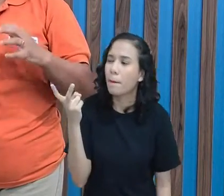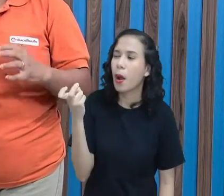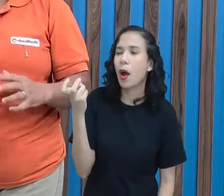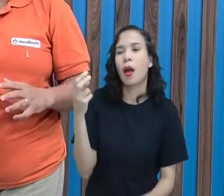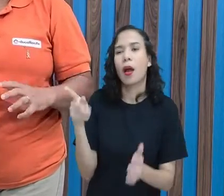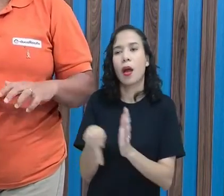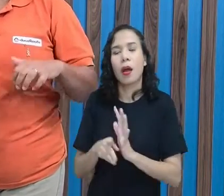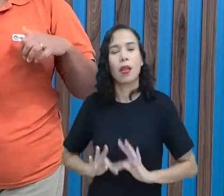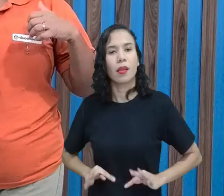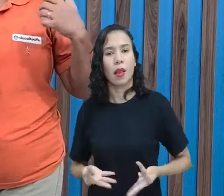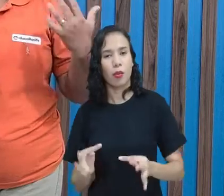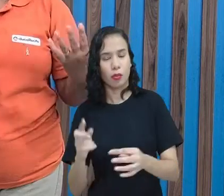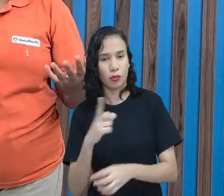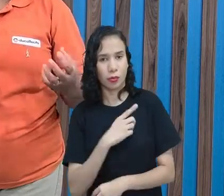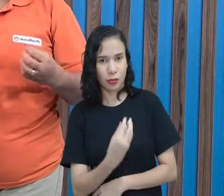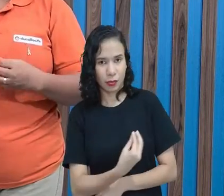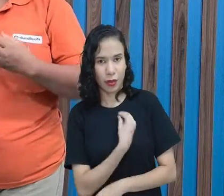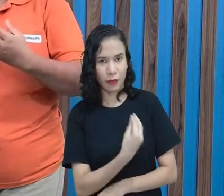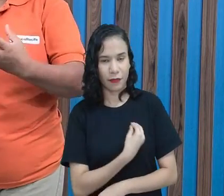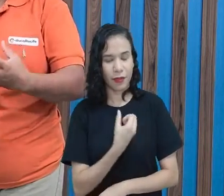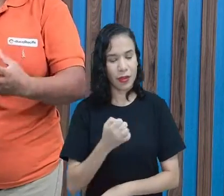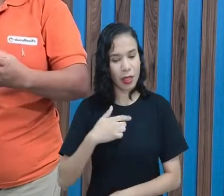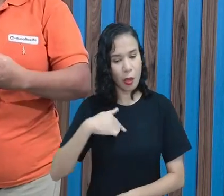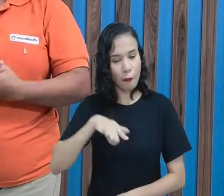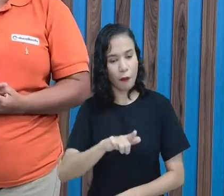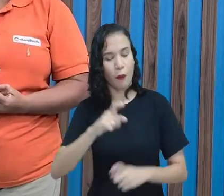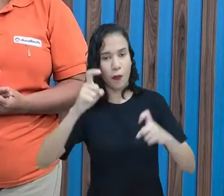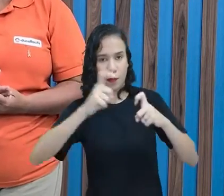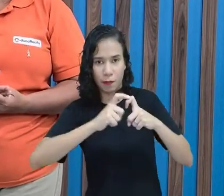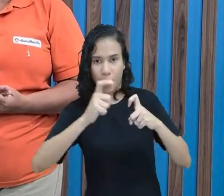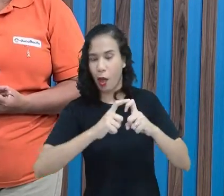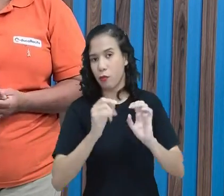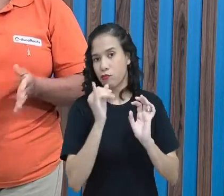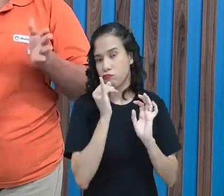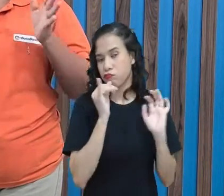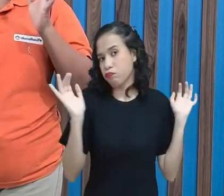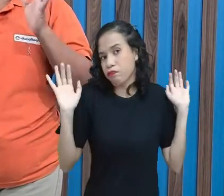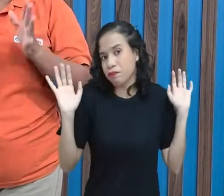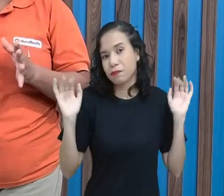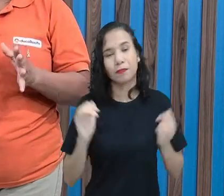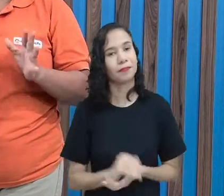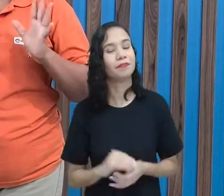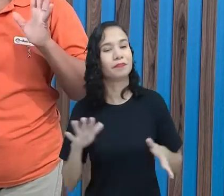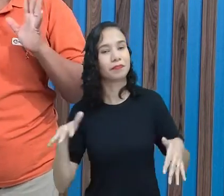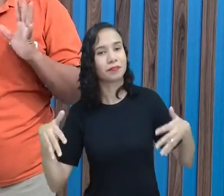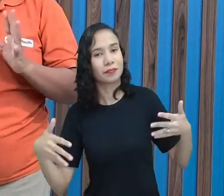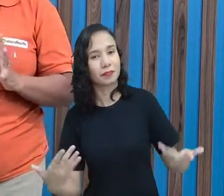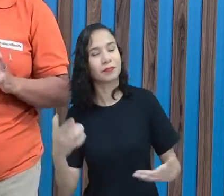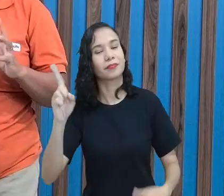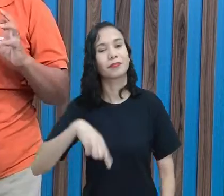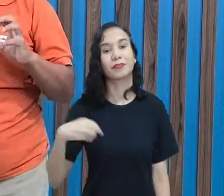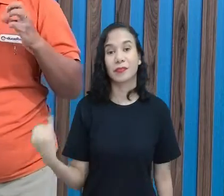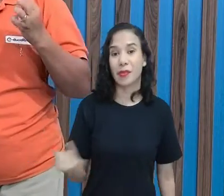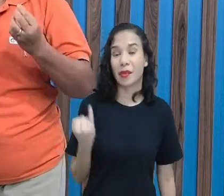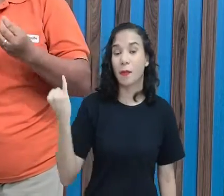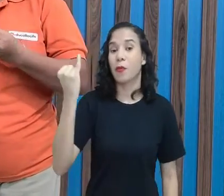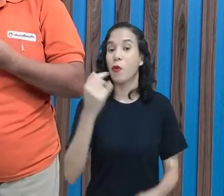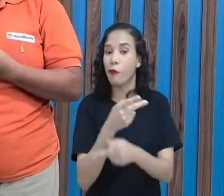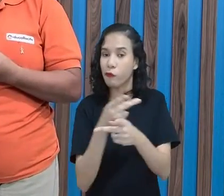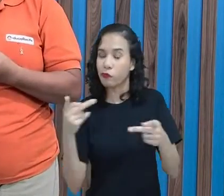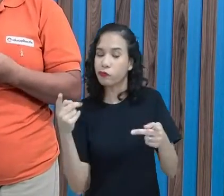recursos tecnológicos quando eu vou a um médico, por exemplo? Então, é importante que